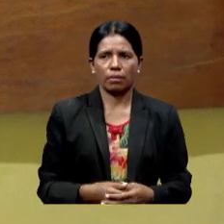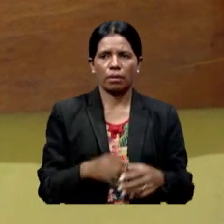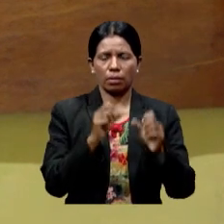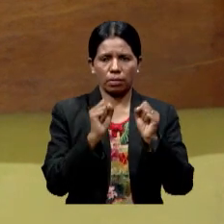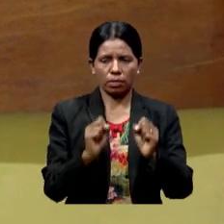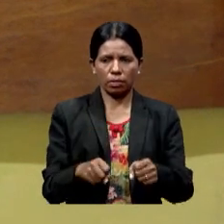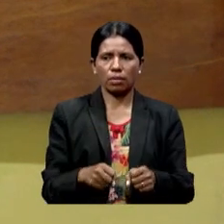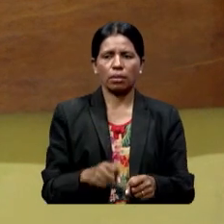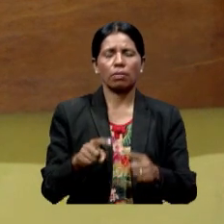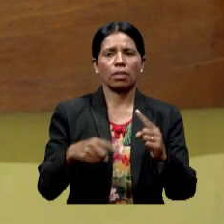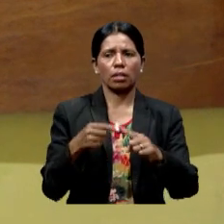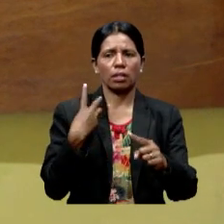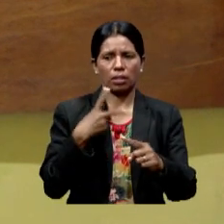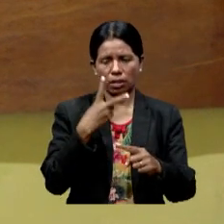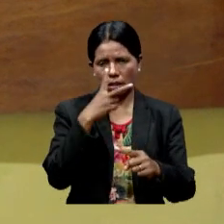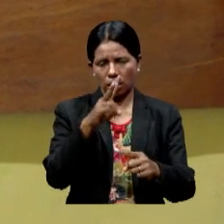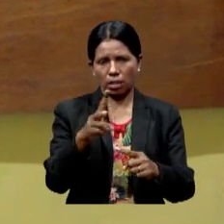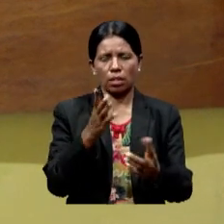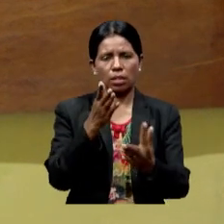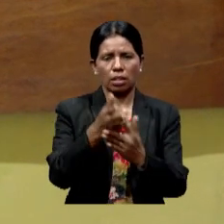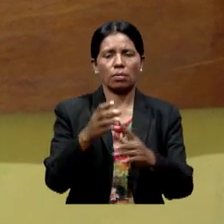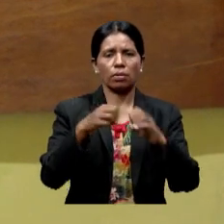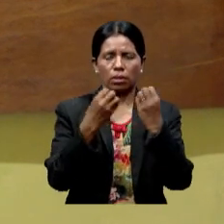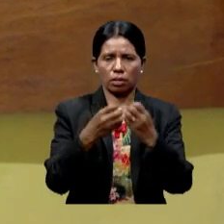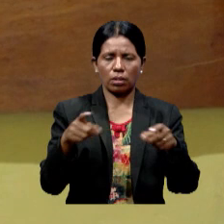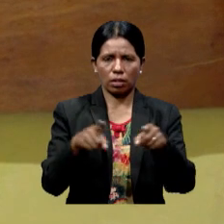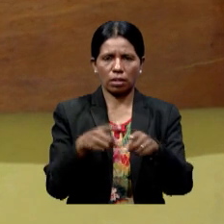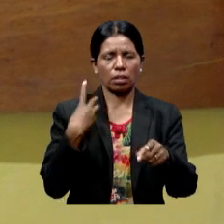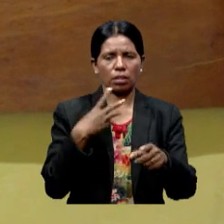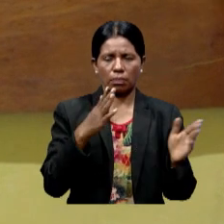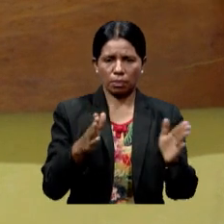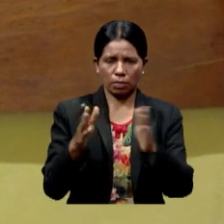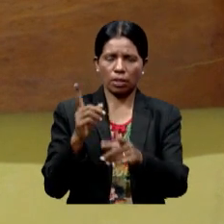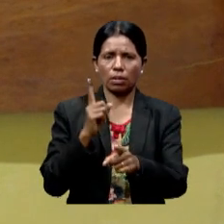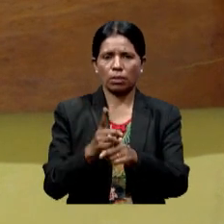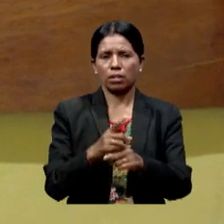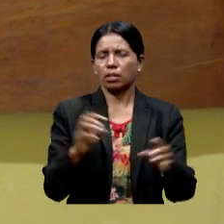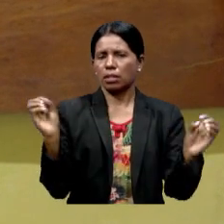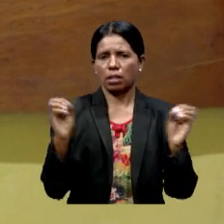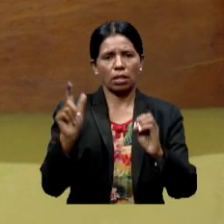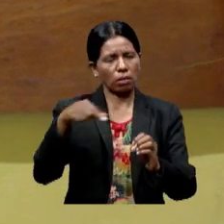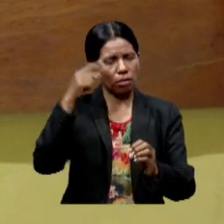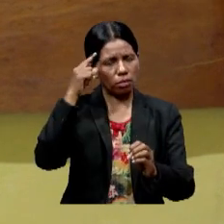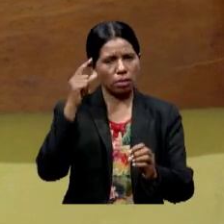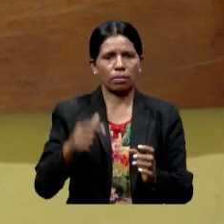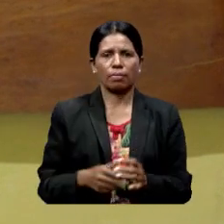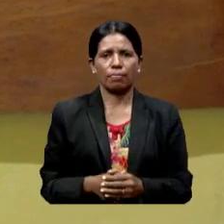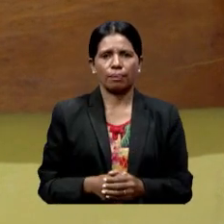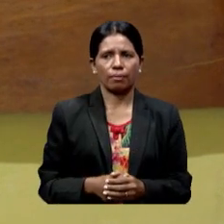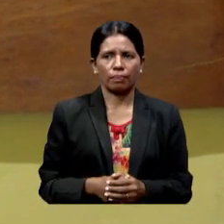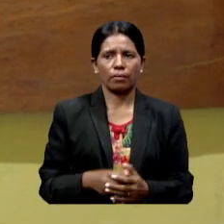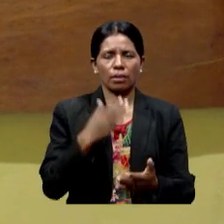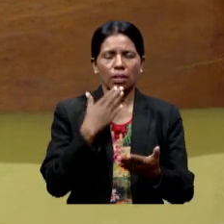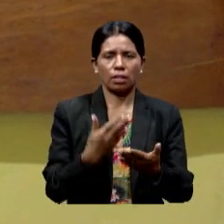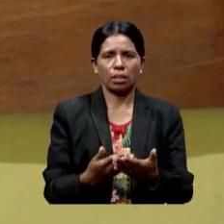ne bai hira ita rere ba organizasaun serana sane ita prepararu done selae governo maka dan